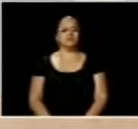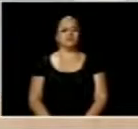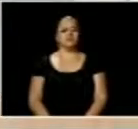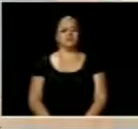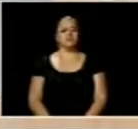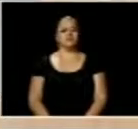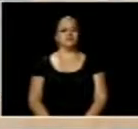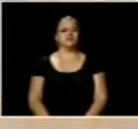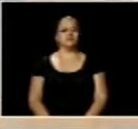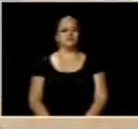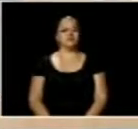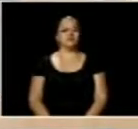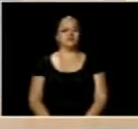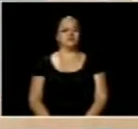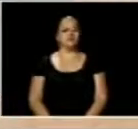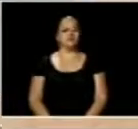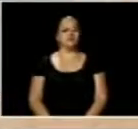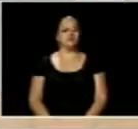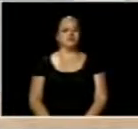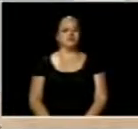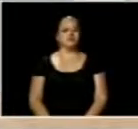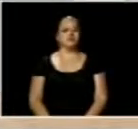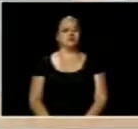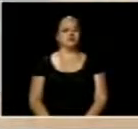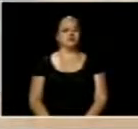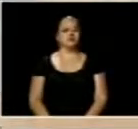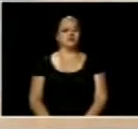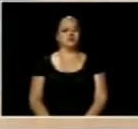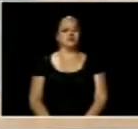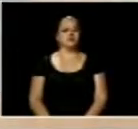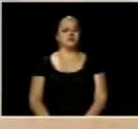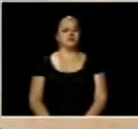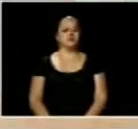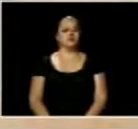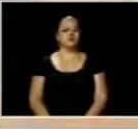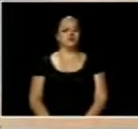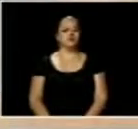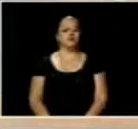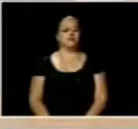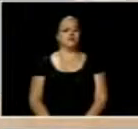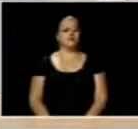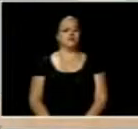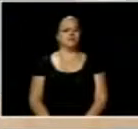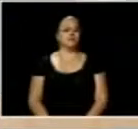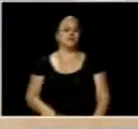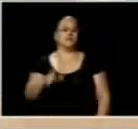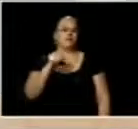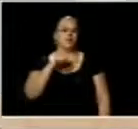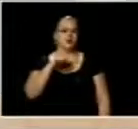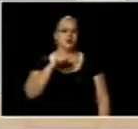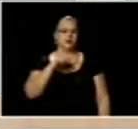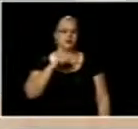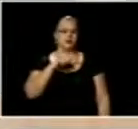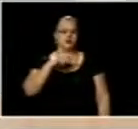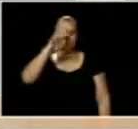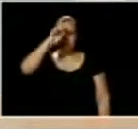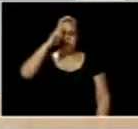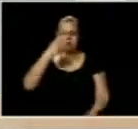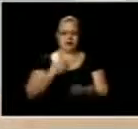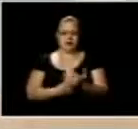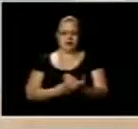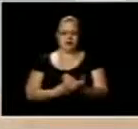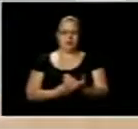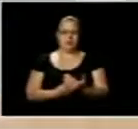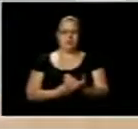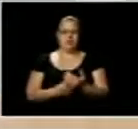Pelo menos devia ter um momento, uma antecedência e comunicar essa casa, olha, nós estamos, fulano